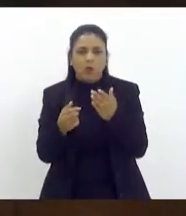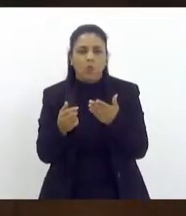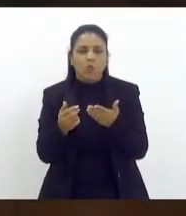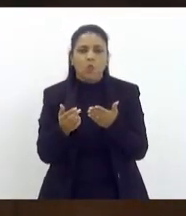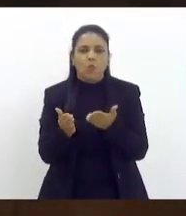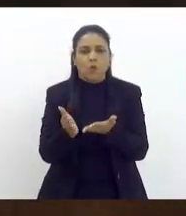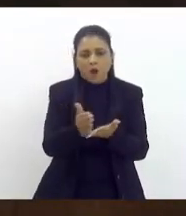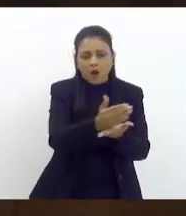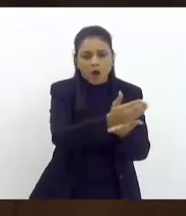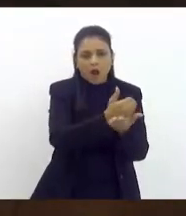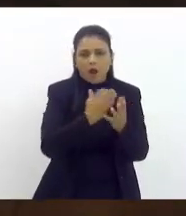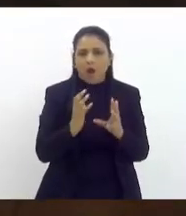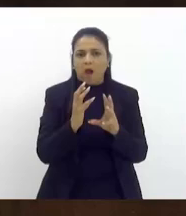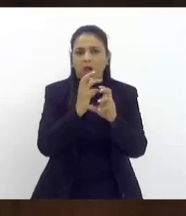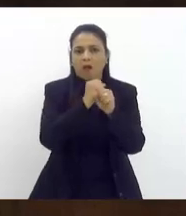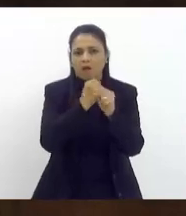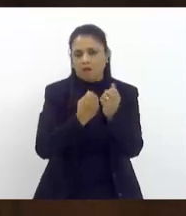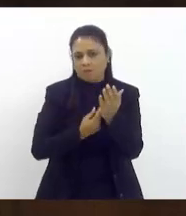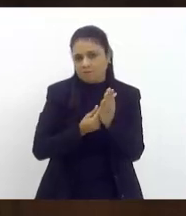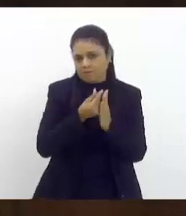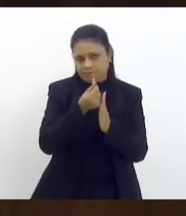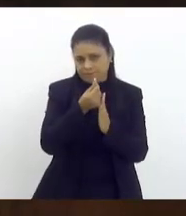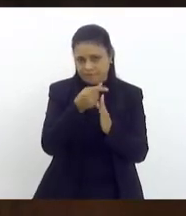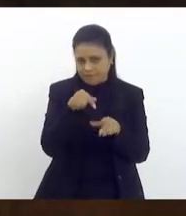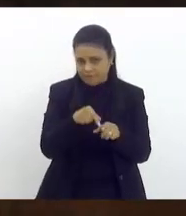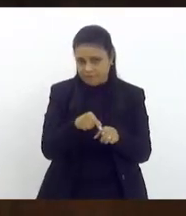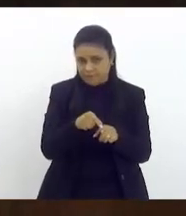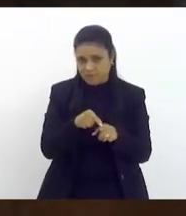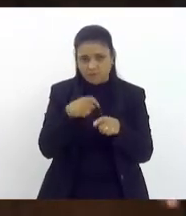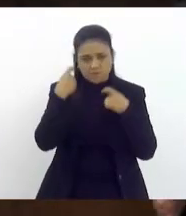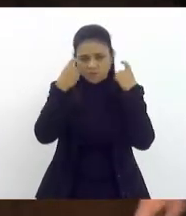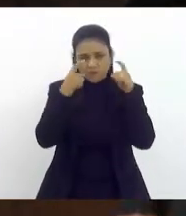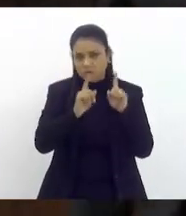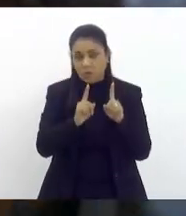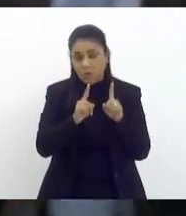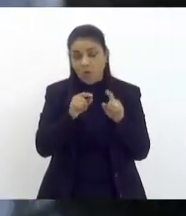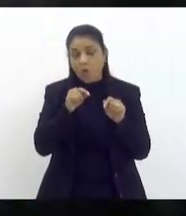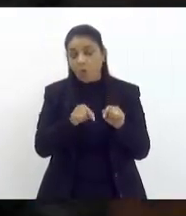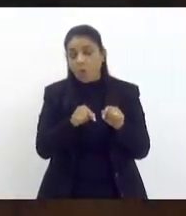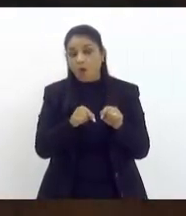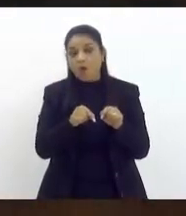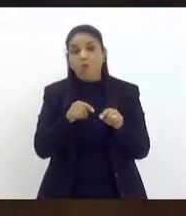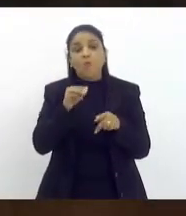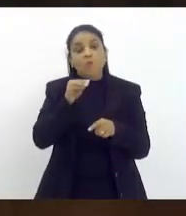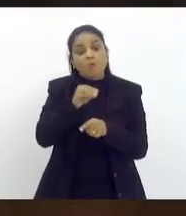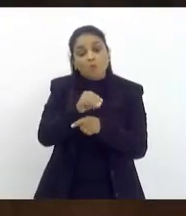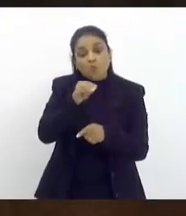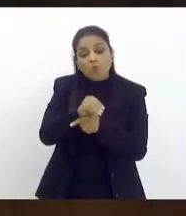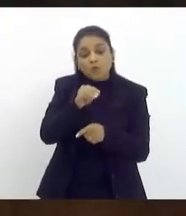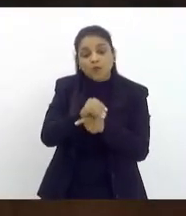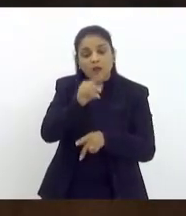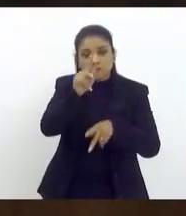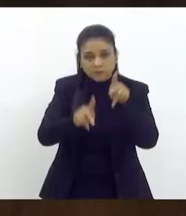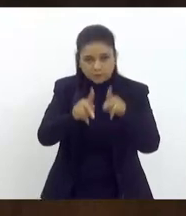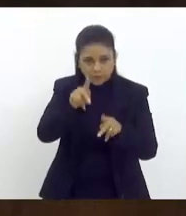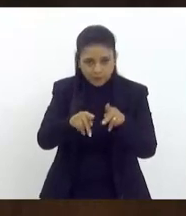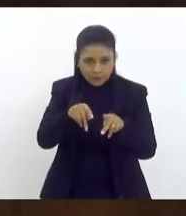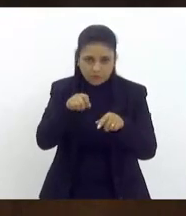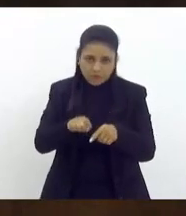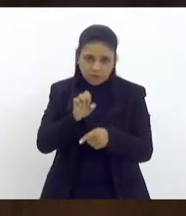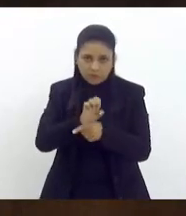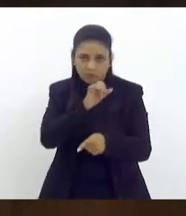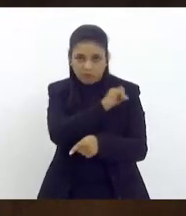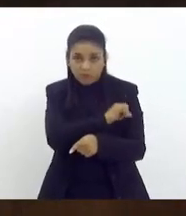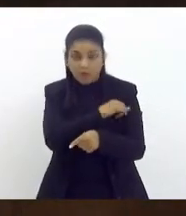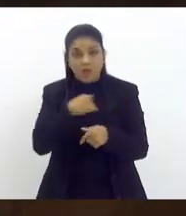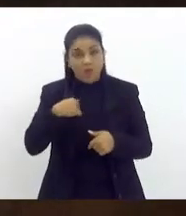o regime nada mais é do que um instrumento de cuidado com as pessoas desse estado eu vivi neste Parlamento